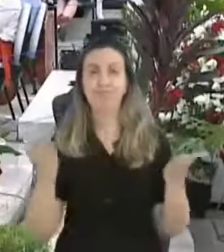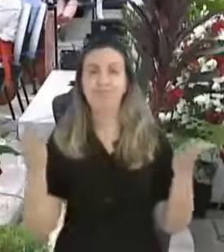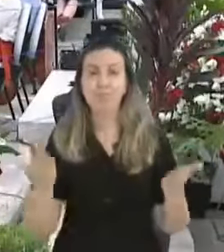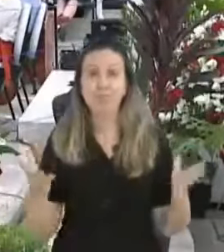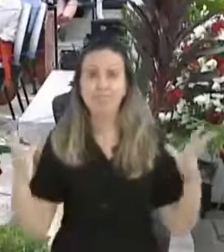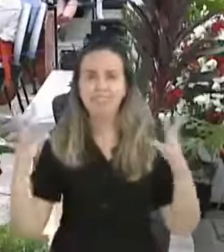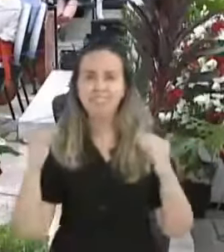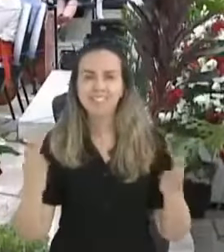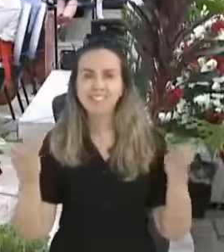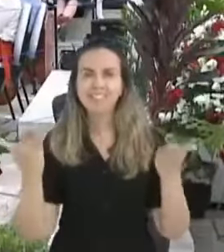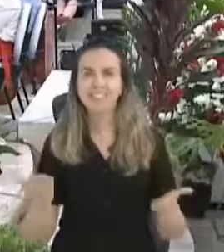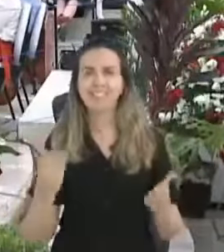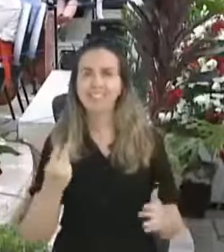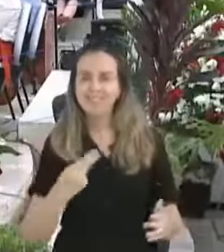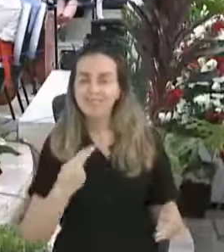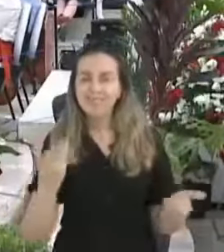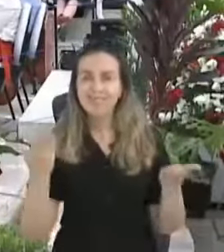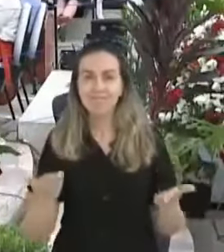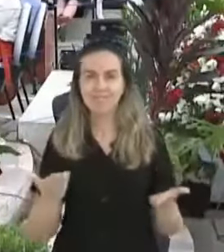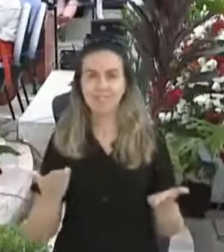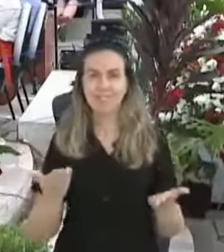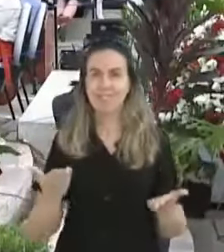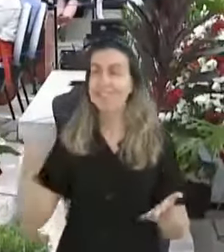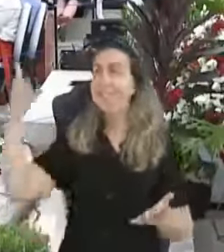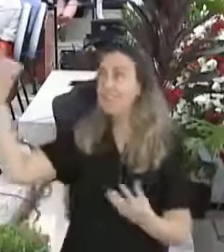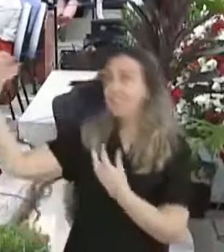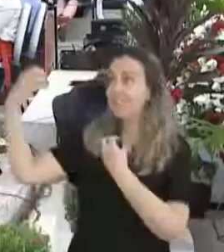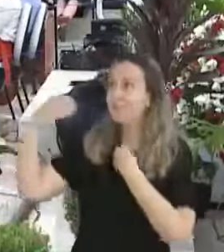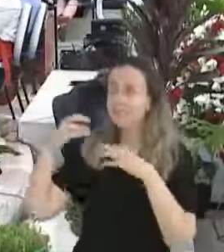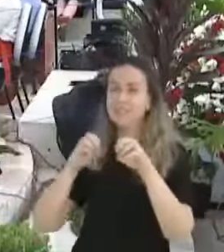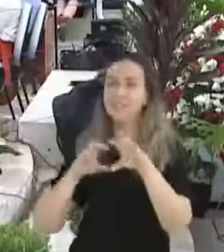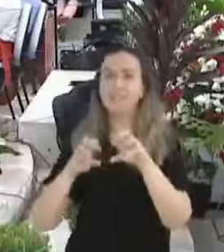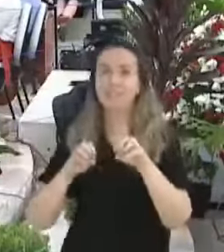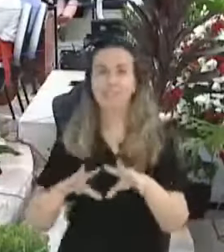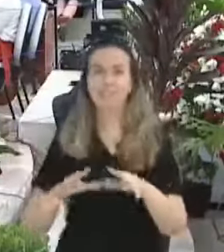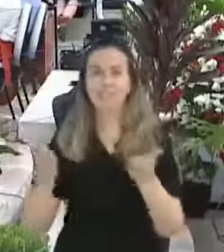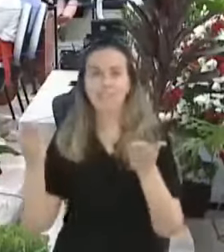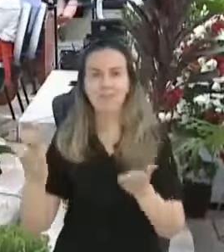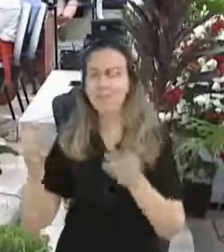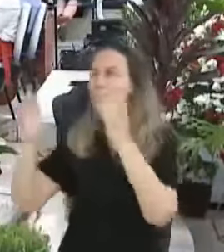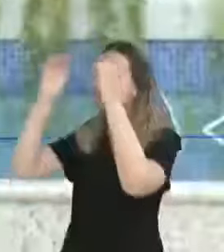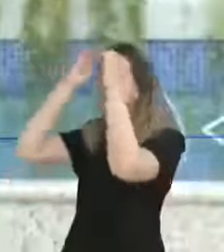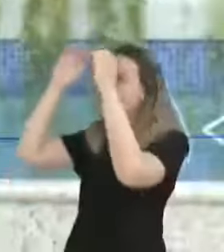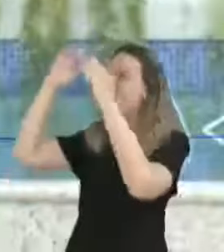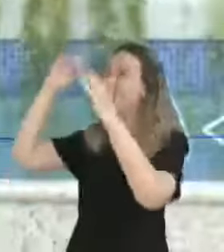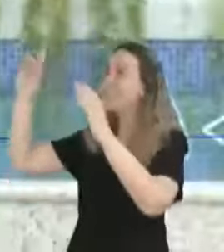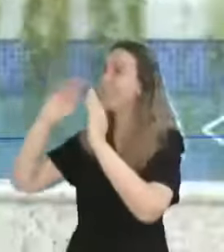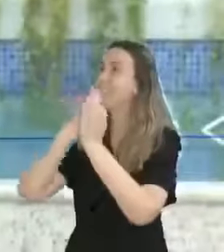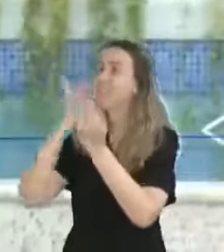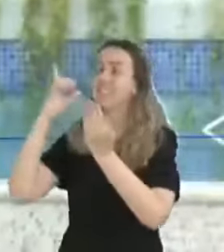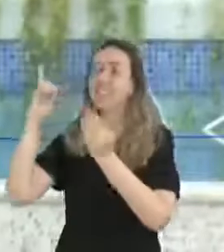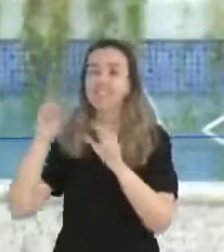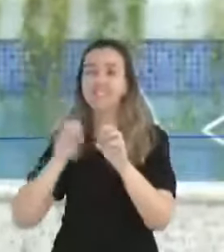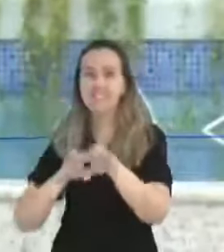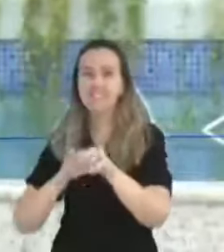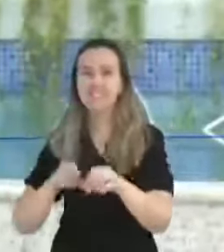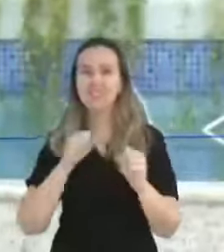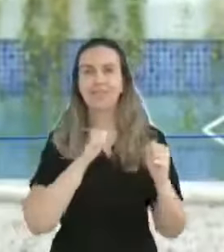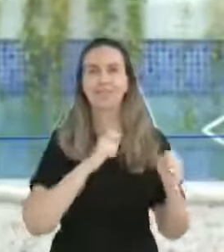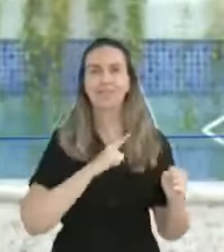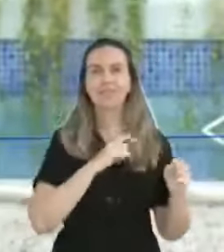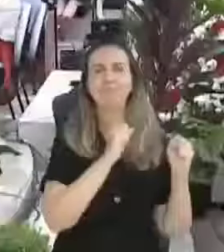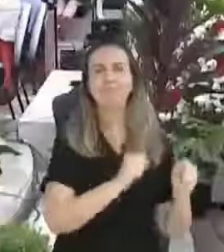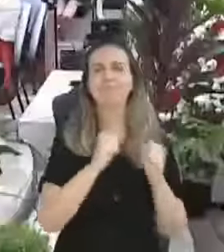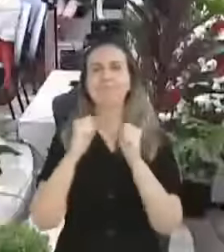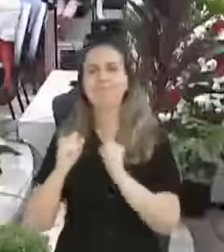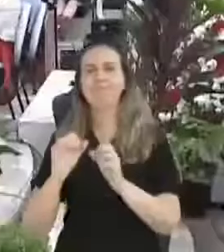mas nesta igreja você não ouve o que você quer, mas o que você precisa ouvir, porque a palavra de Deus tem o poder